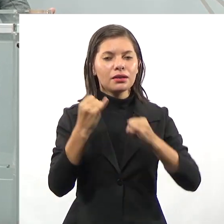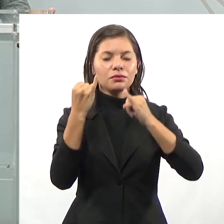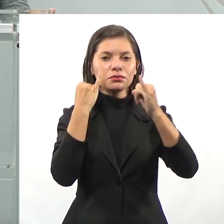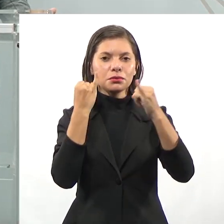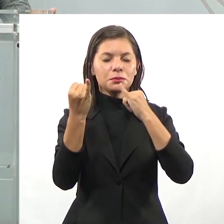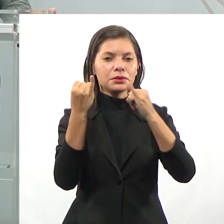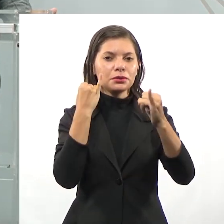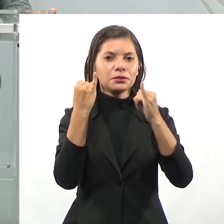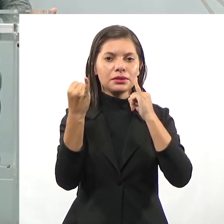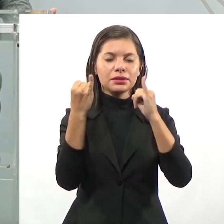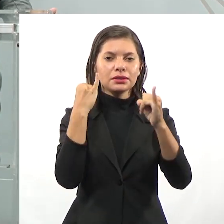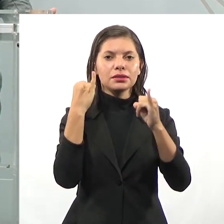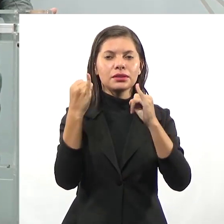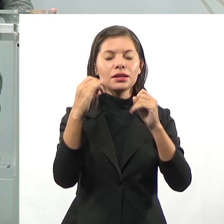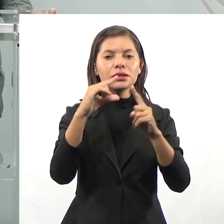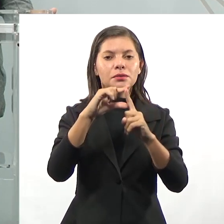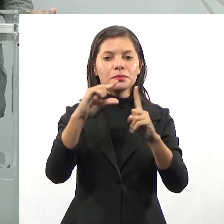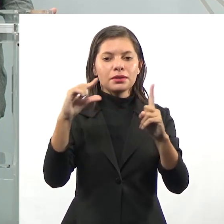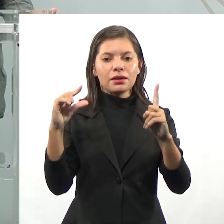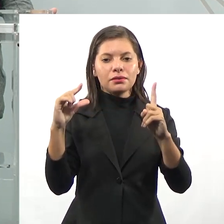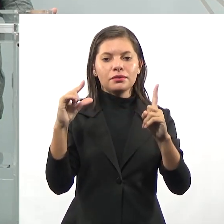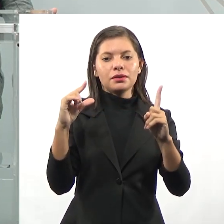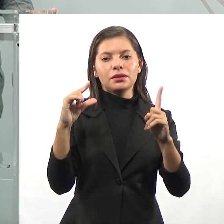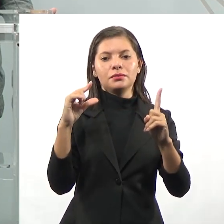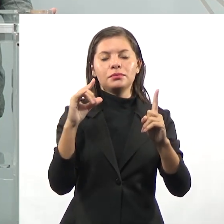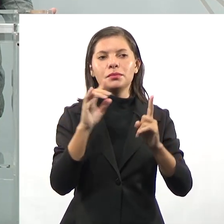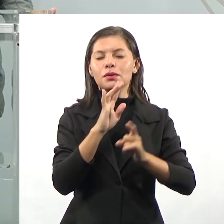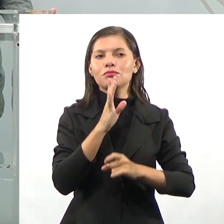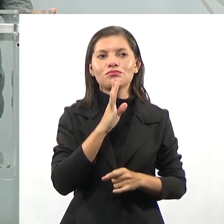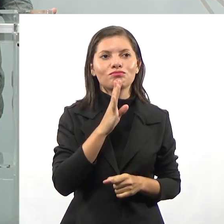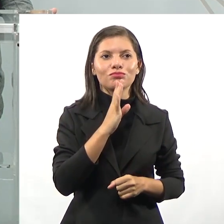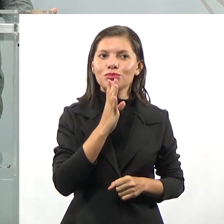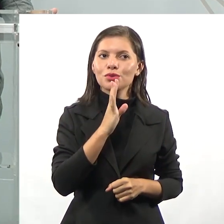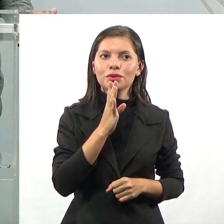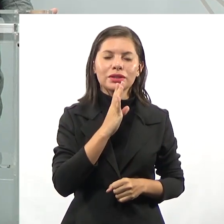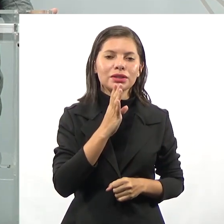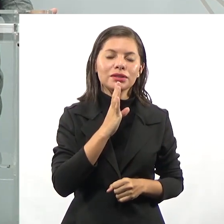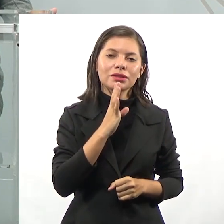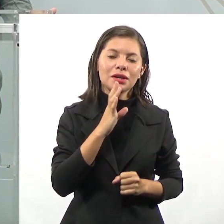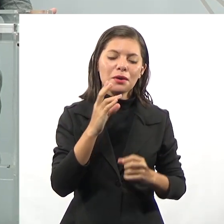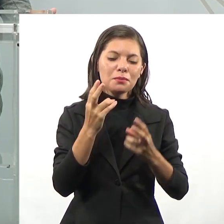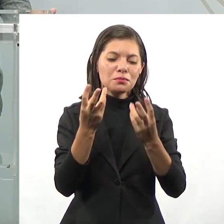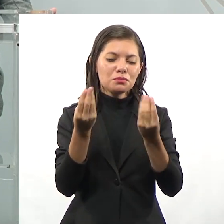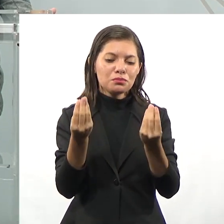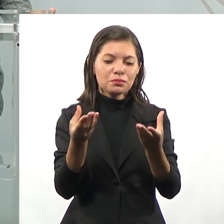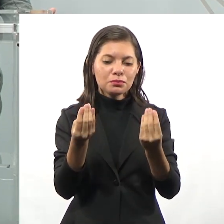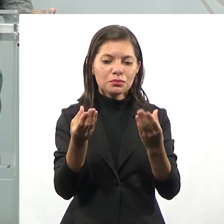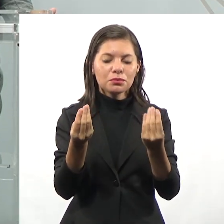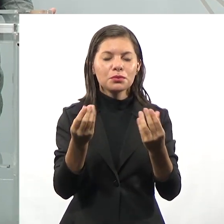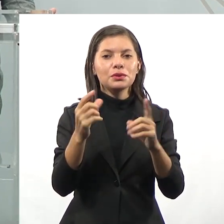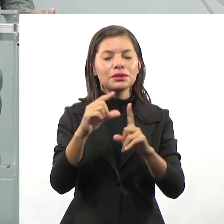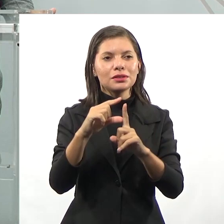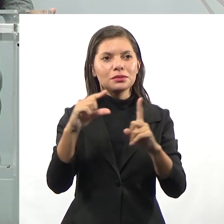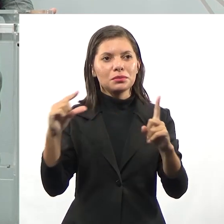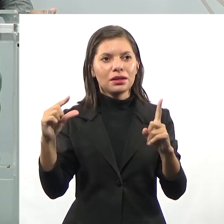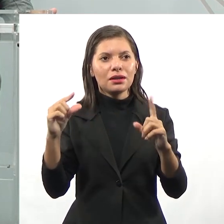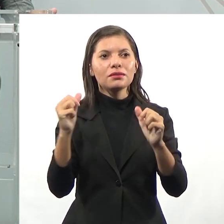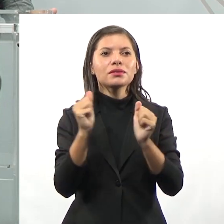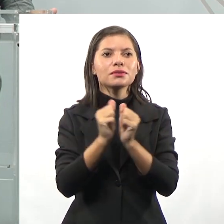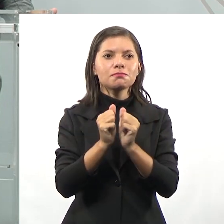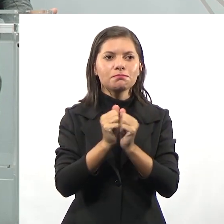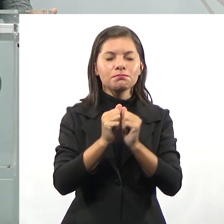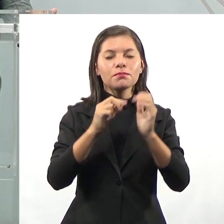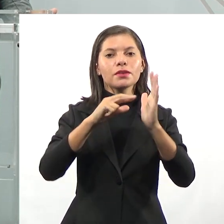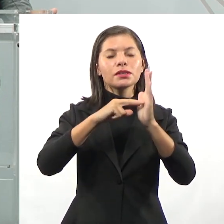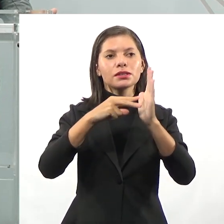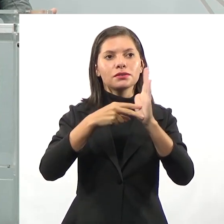você vai ter informações, às vezes, de um termo que você não conhece a grafia correta, ou pode ter uma multiplicidade de termos